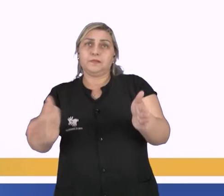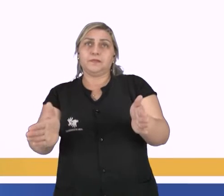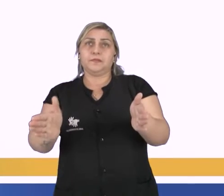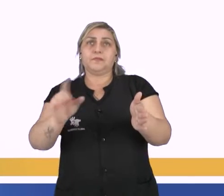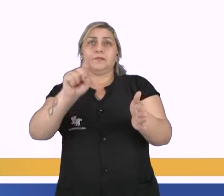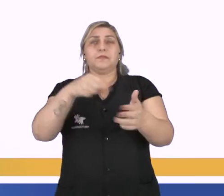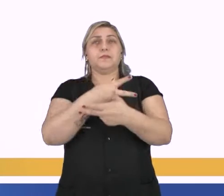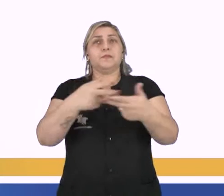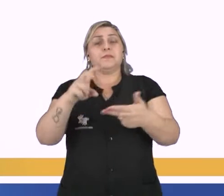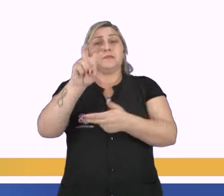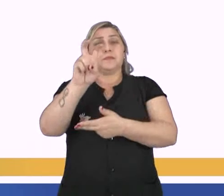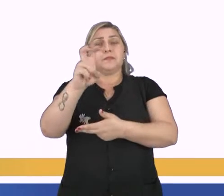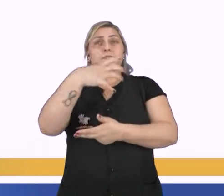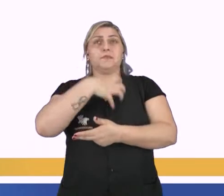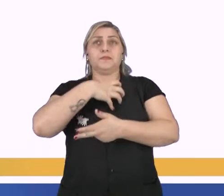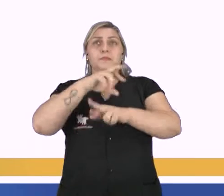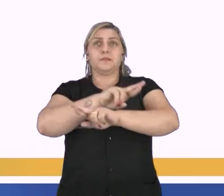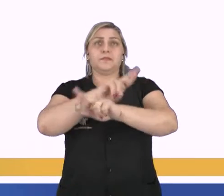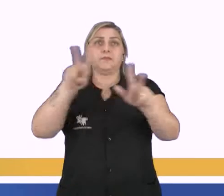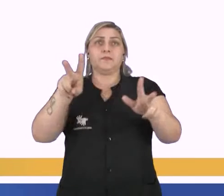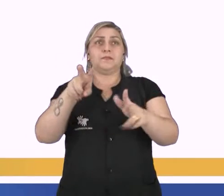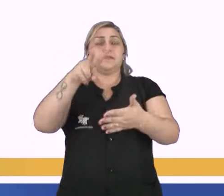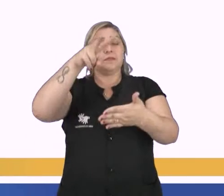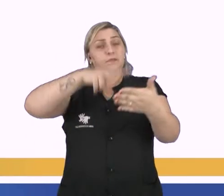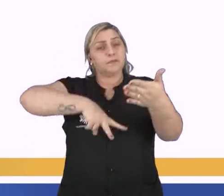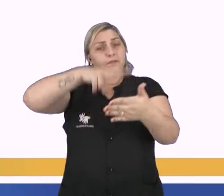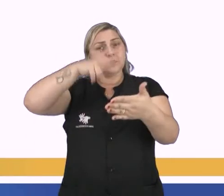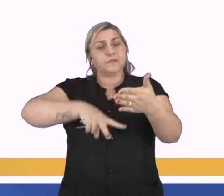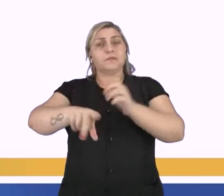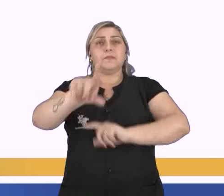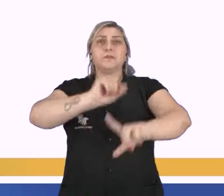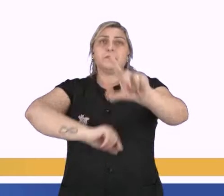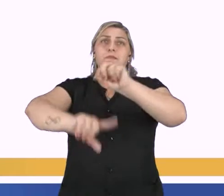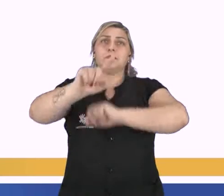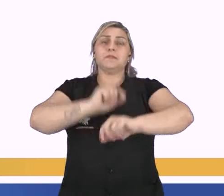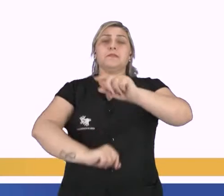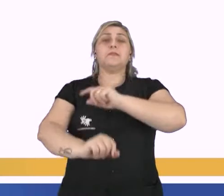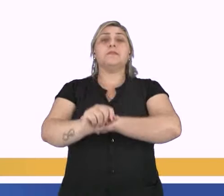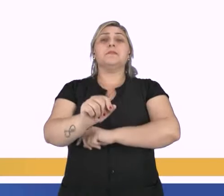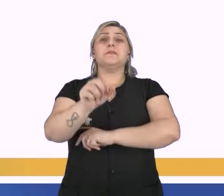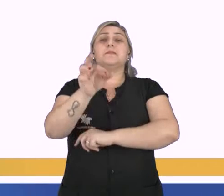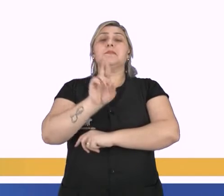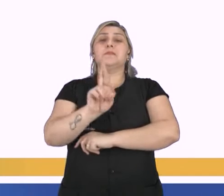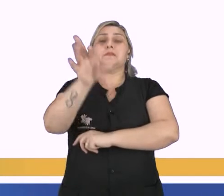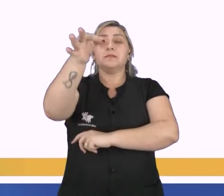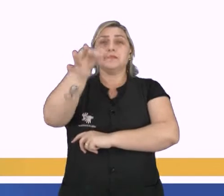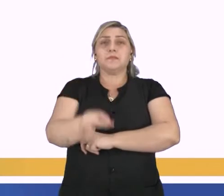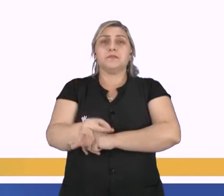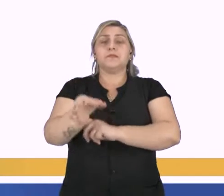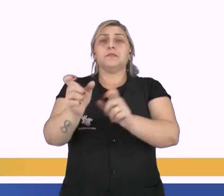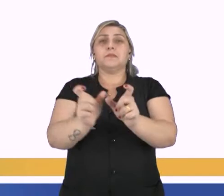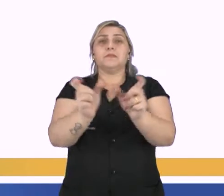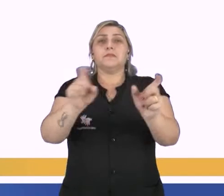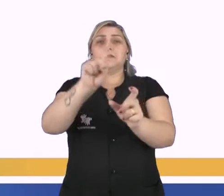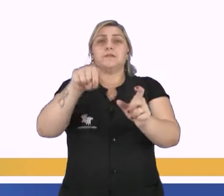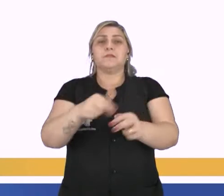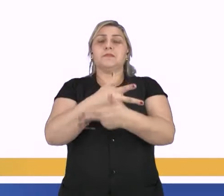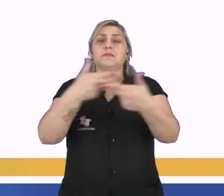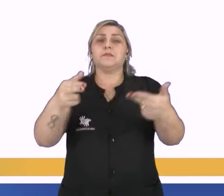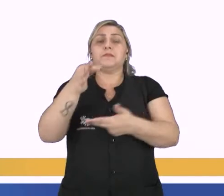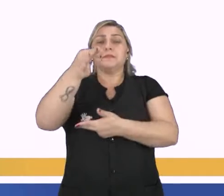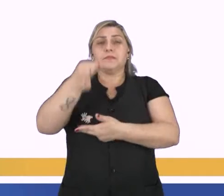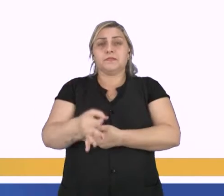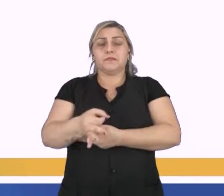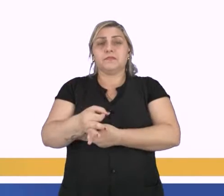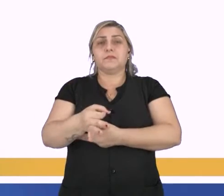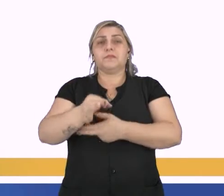foi pontuado de 5 formas diferentes. Leia-o e selecione a letra que corresponde ao período de pontuação correta. Justifique